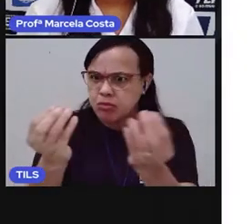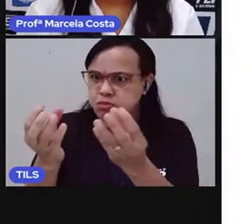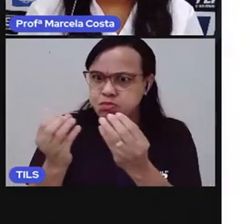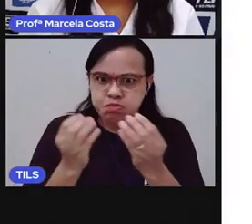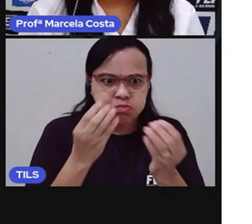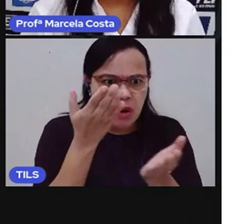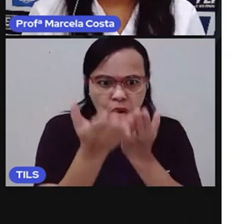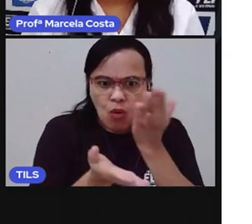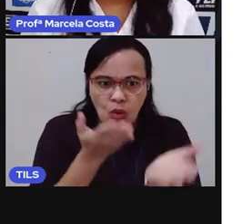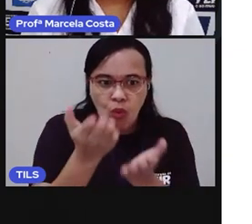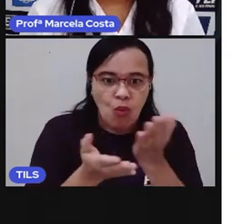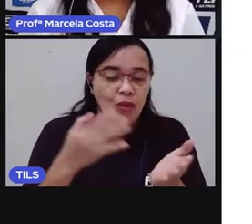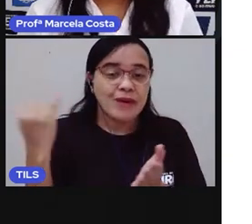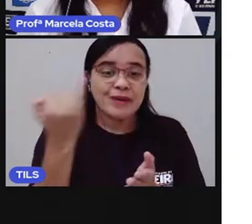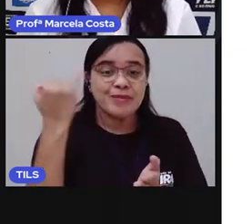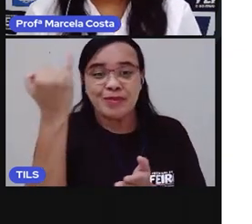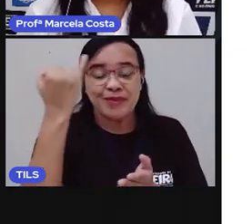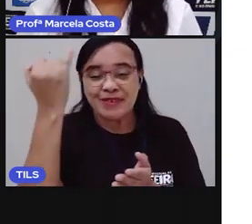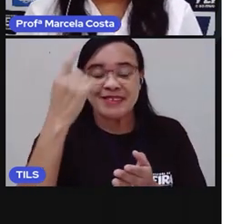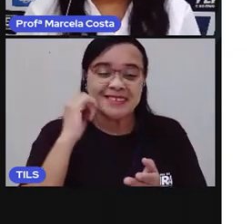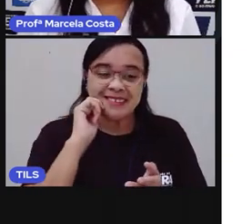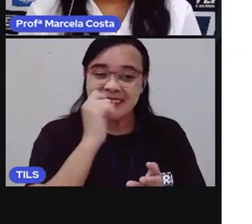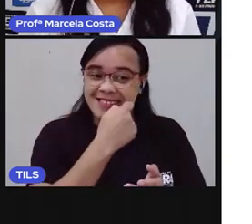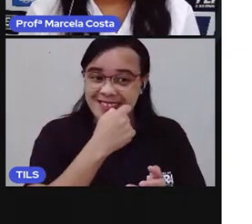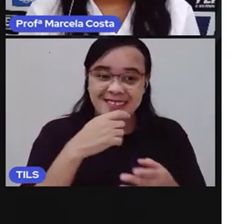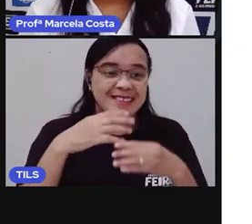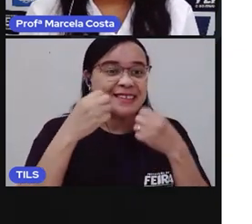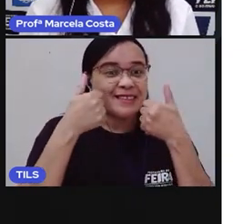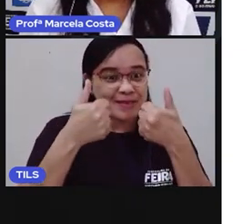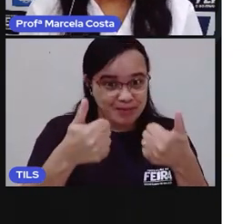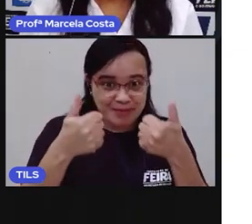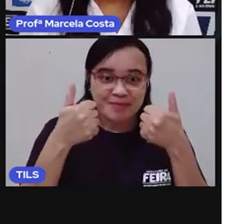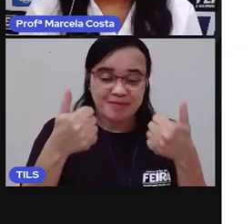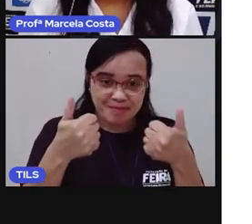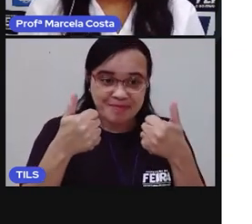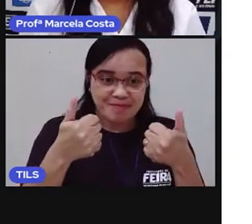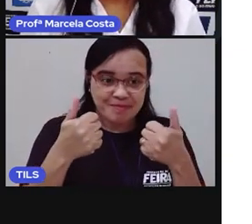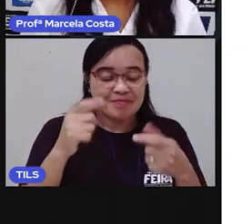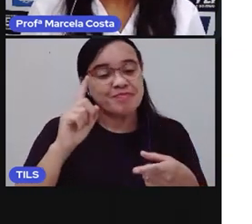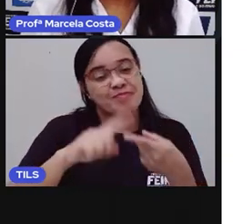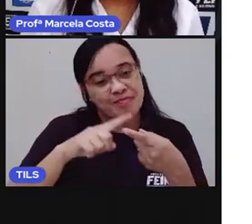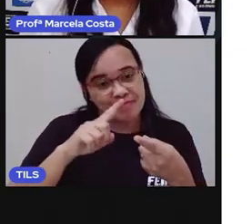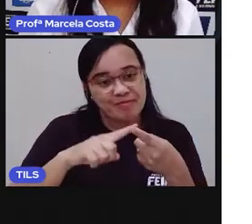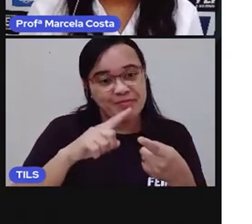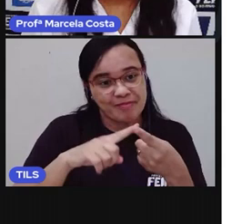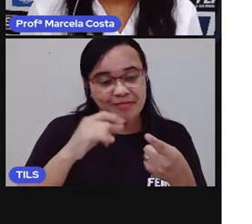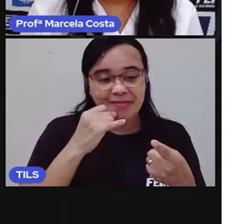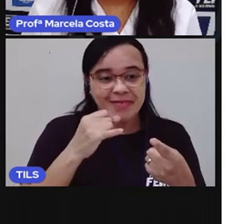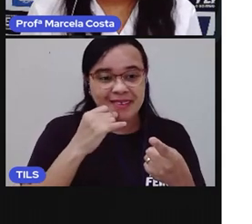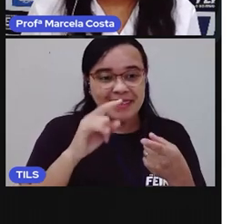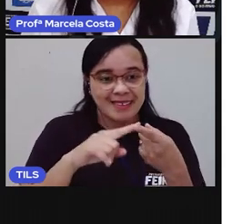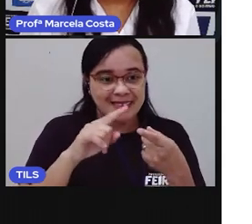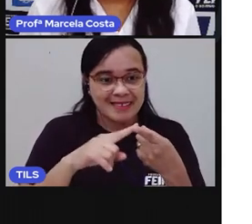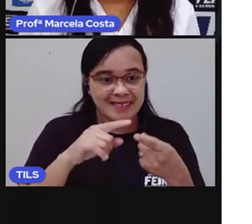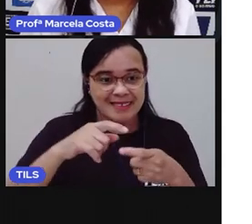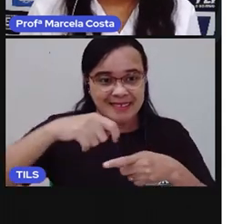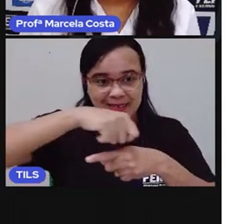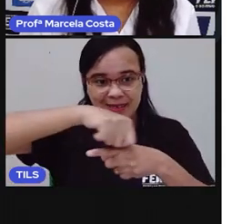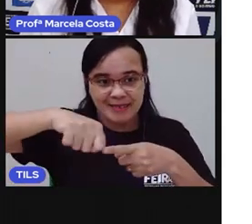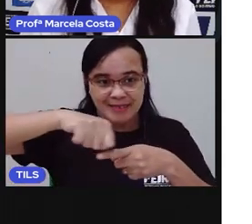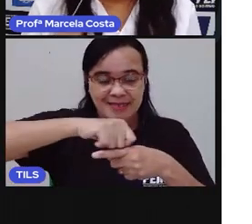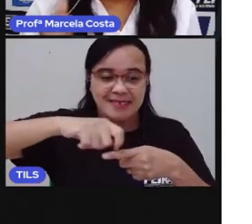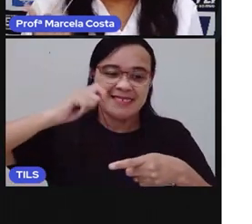pode ter para manter a saúde dos nossos clientes dos nossos clientes como usar né o creme dental